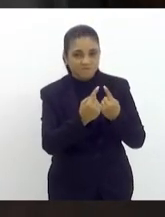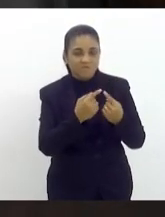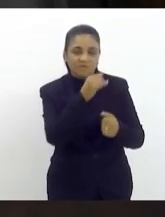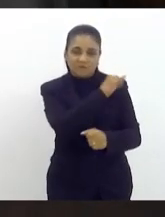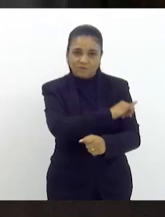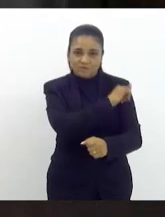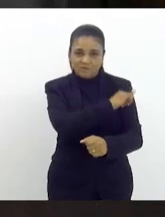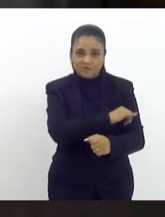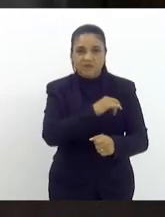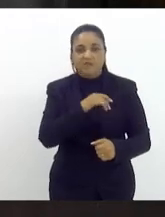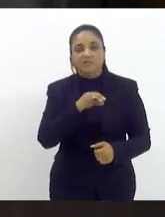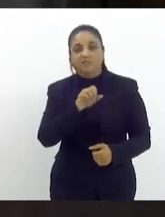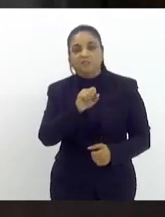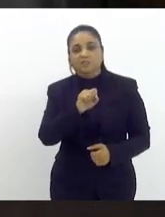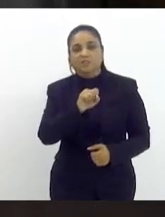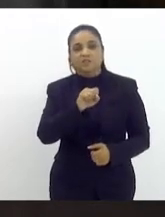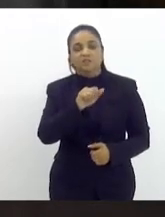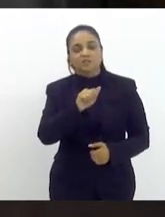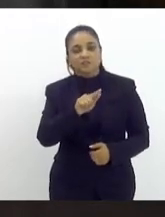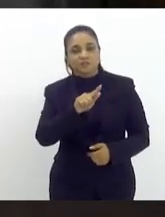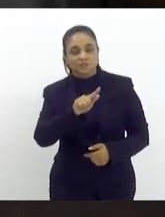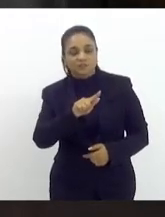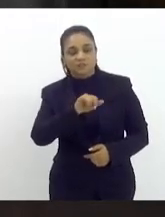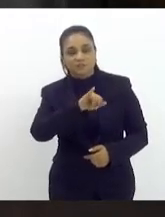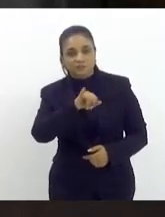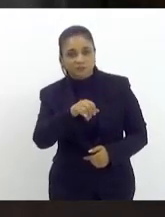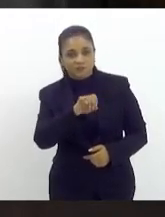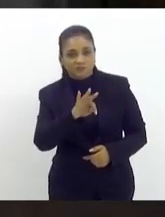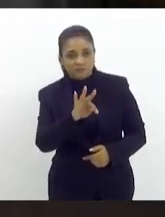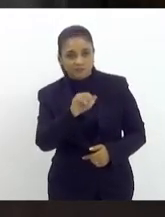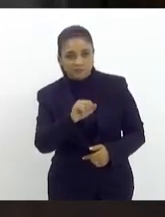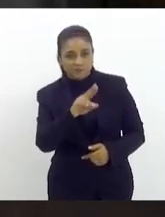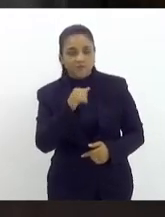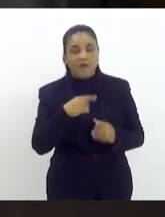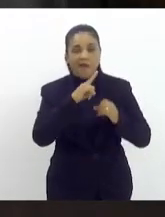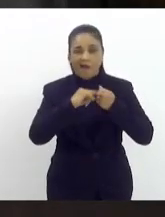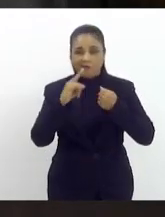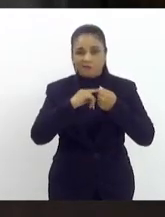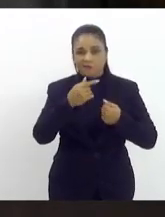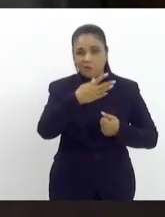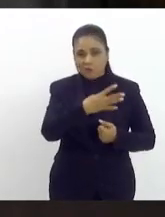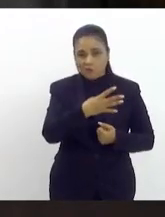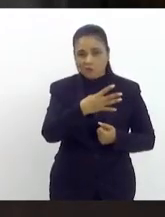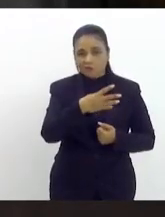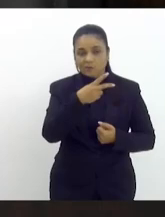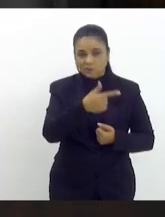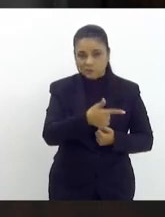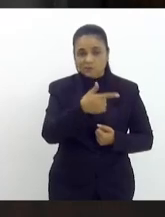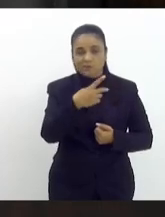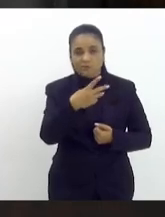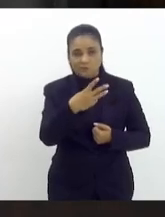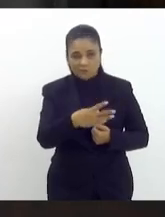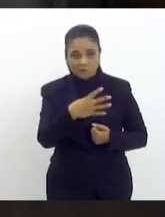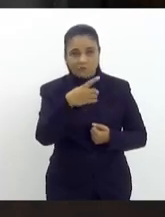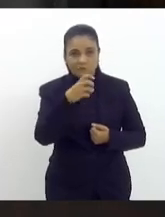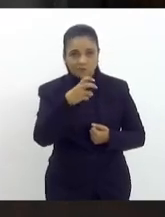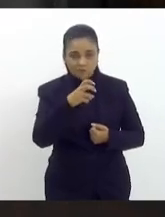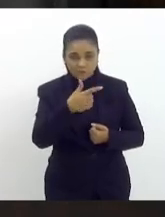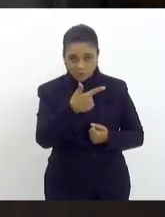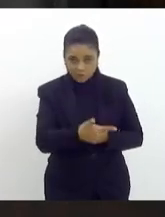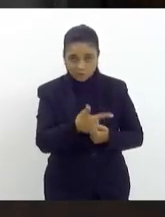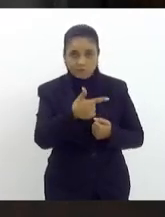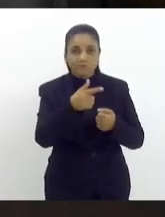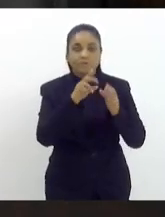Janeiro, AGTRANSP, e na forma prevista pelo artigo 242, inciso do Regimento Interno deste Parlamento,